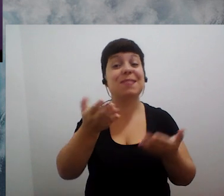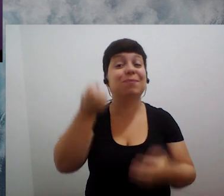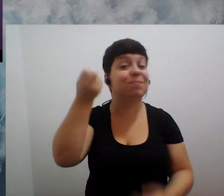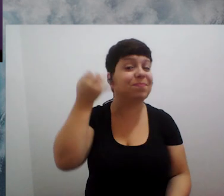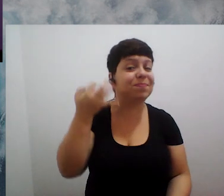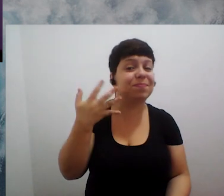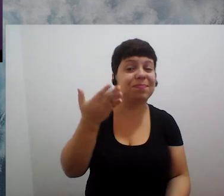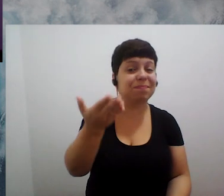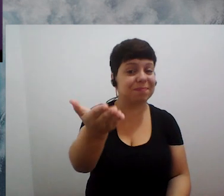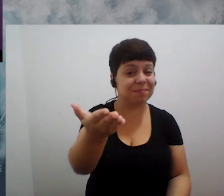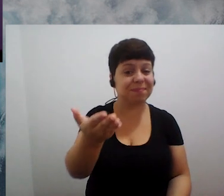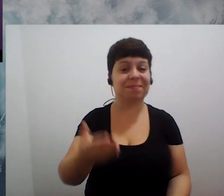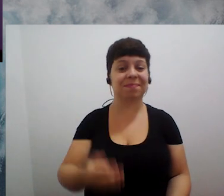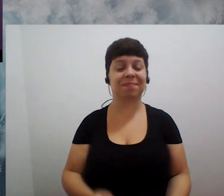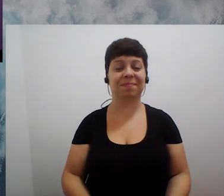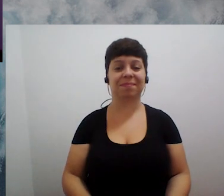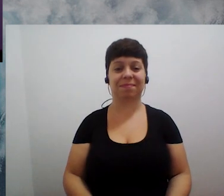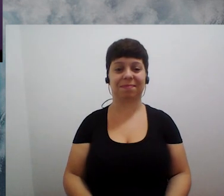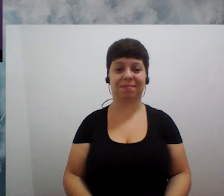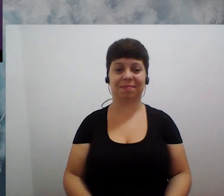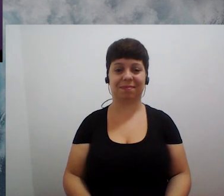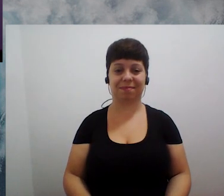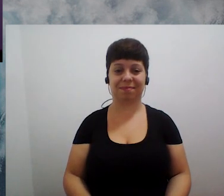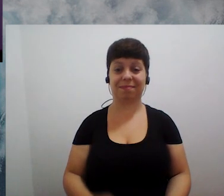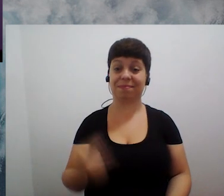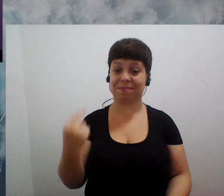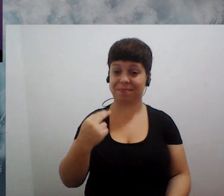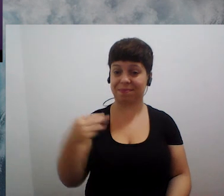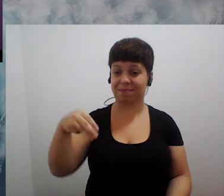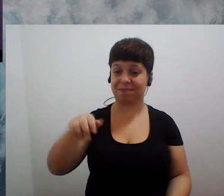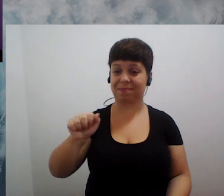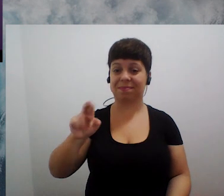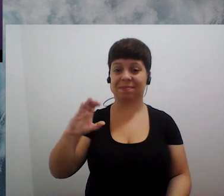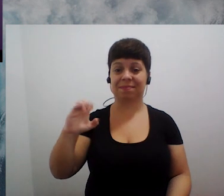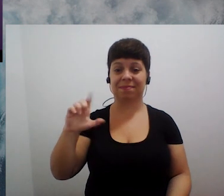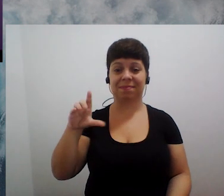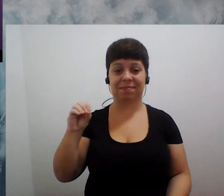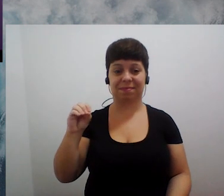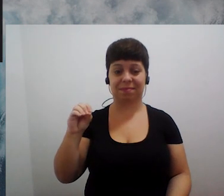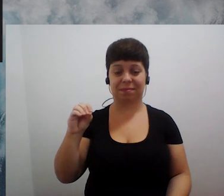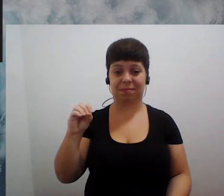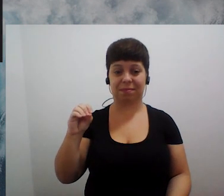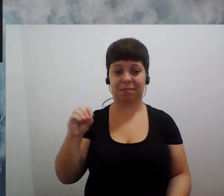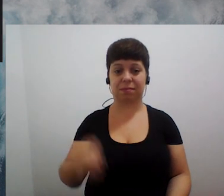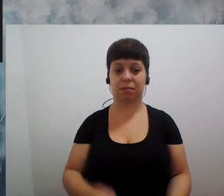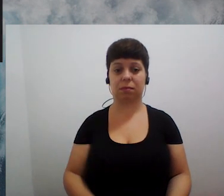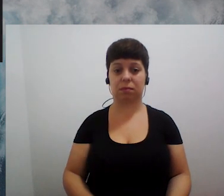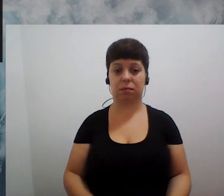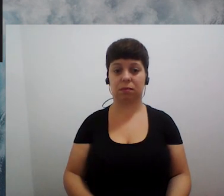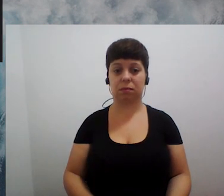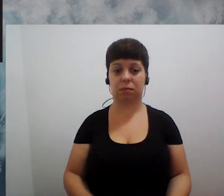bem-vindo. Fala um pouquinho de você para os nossos ouvintes. Meu nome é Marcelo,